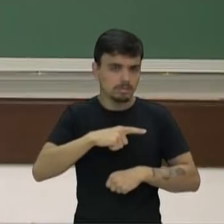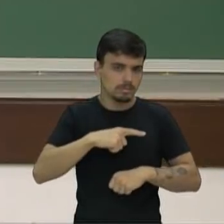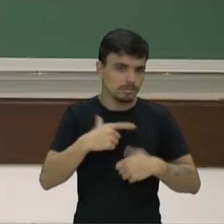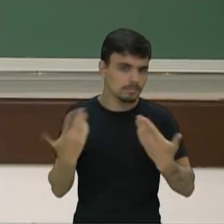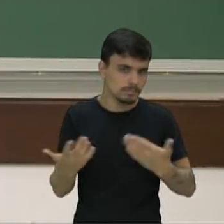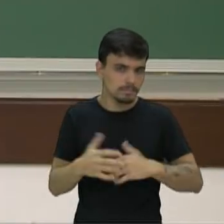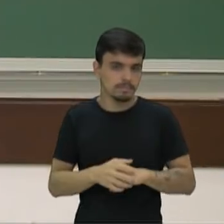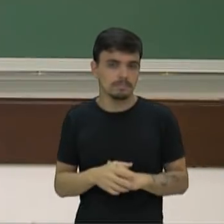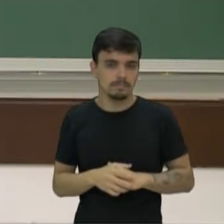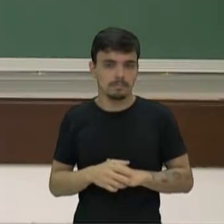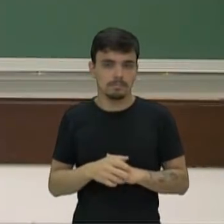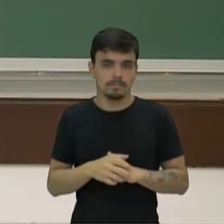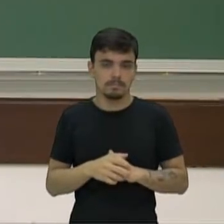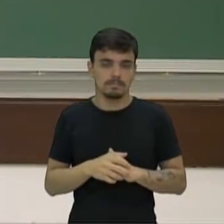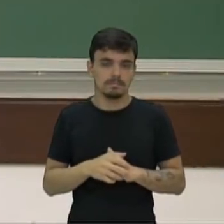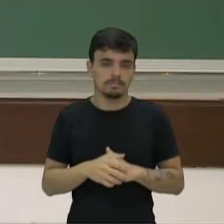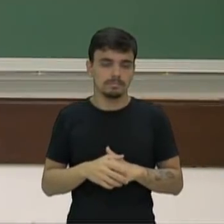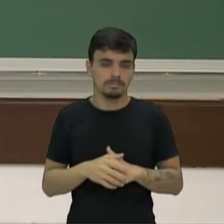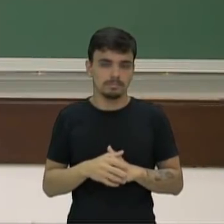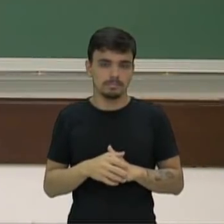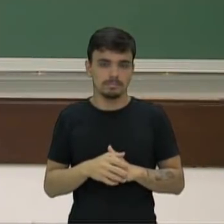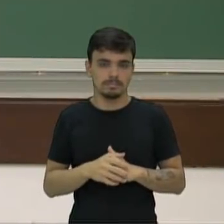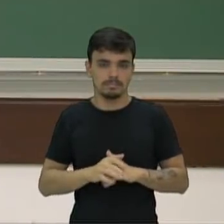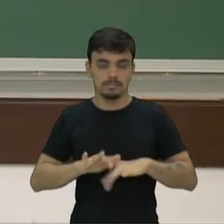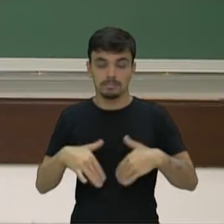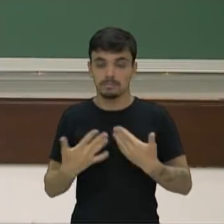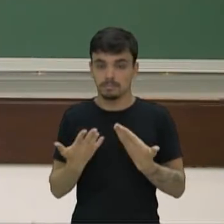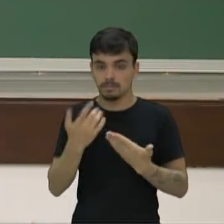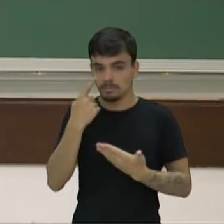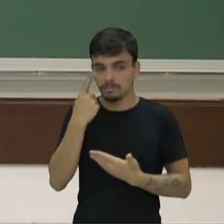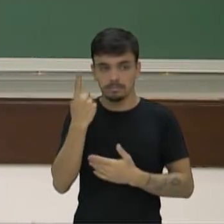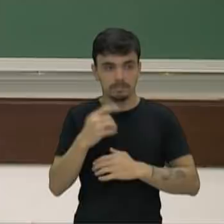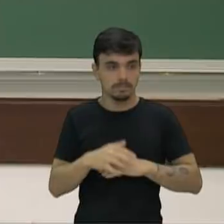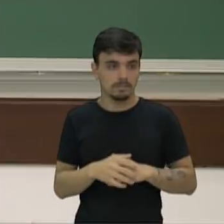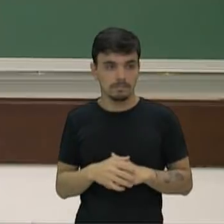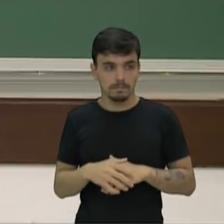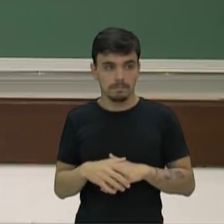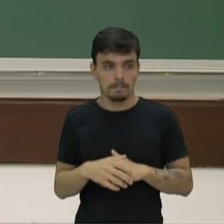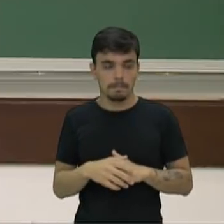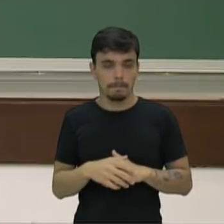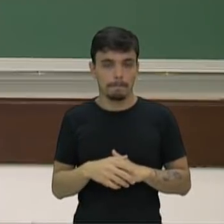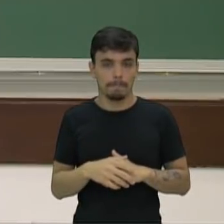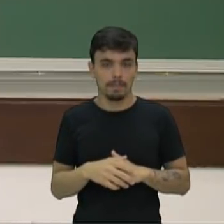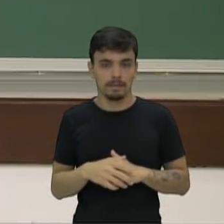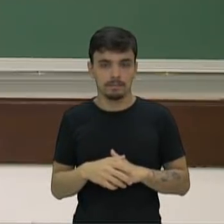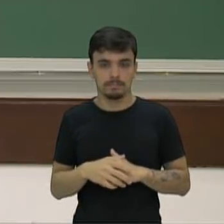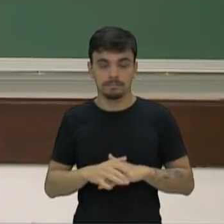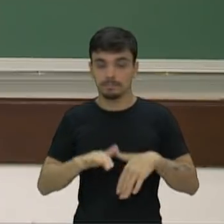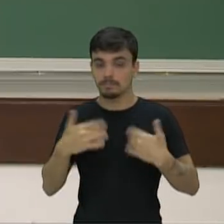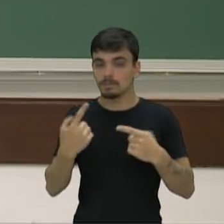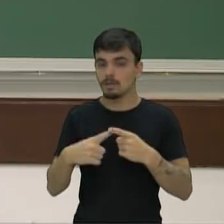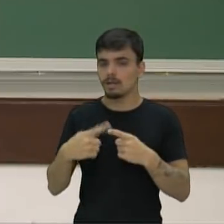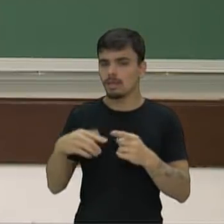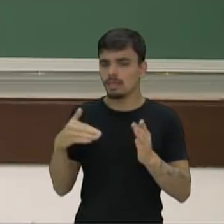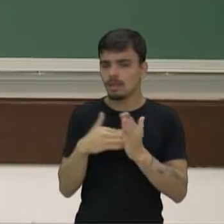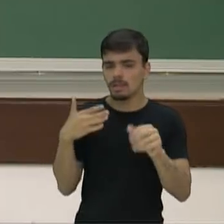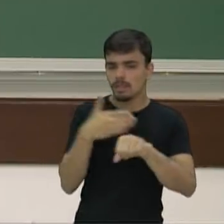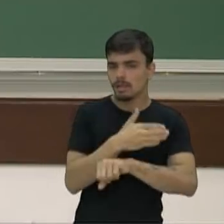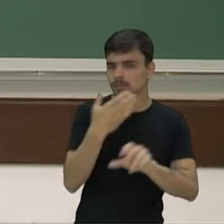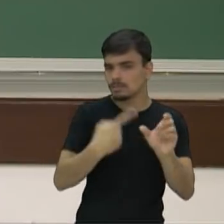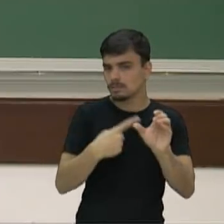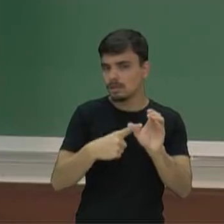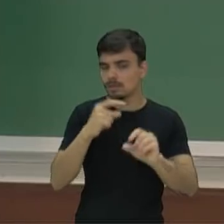expulso da cidade, né? É isso aí, cara. Mas a hora que nós sair ali das muralhas, você vai ver, cara. Porque até para entrar na